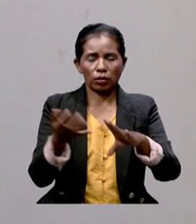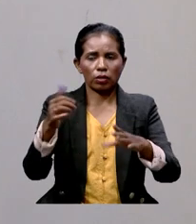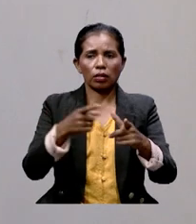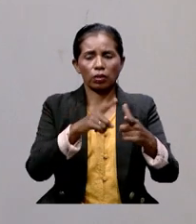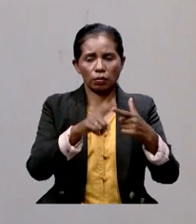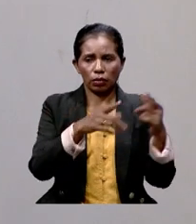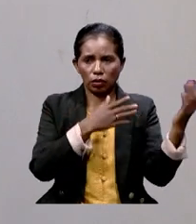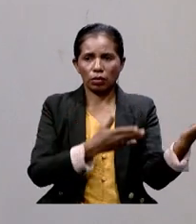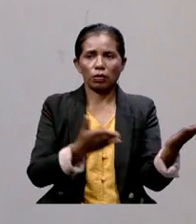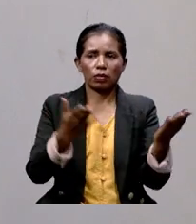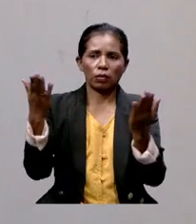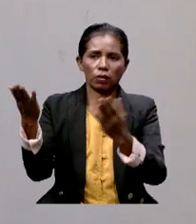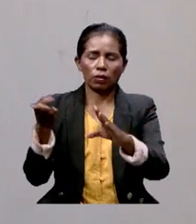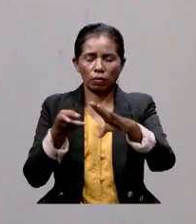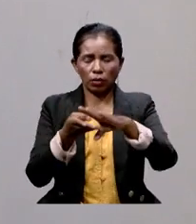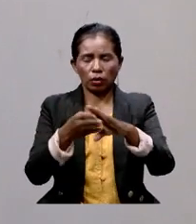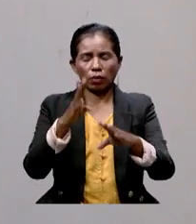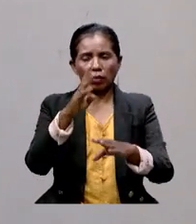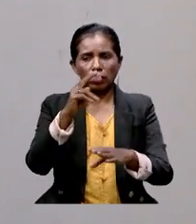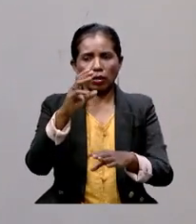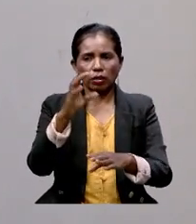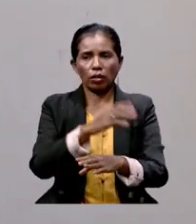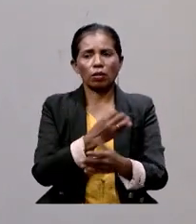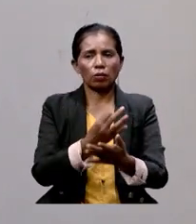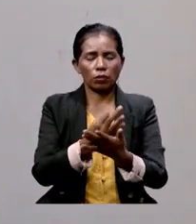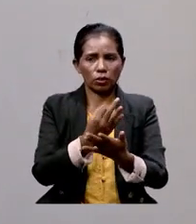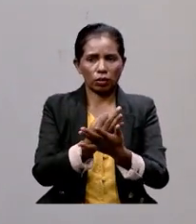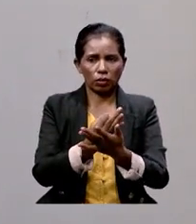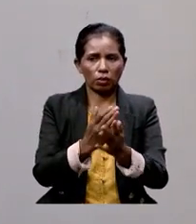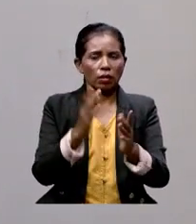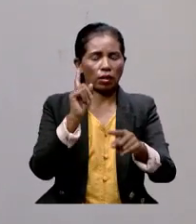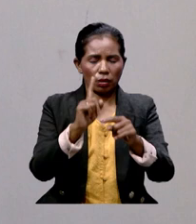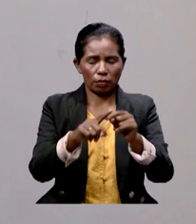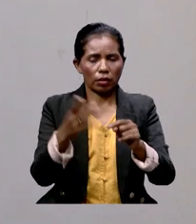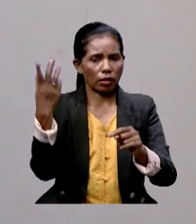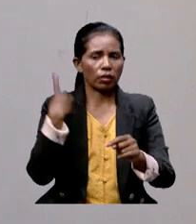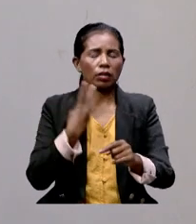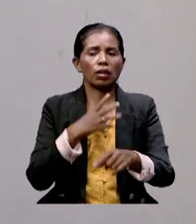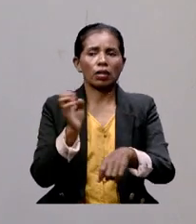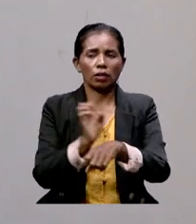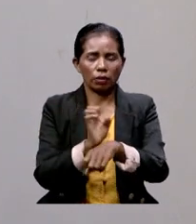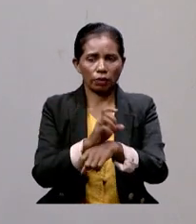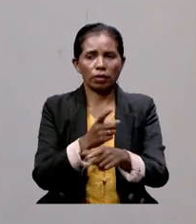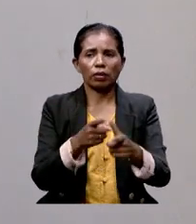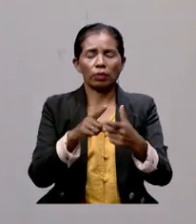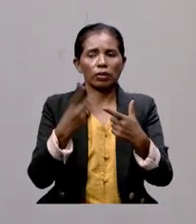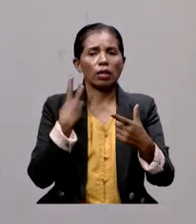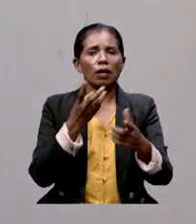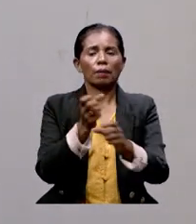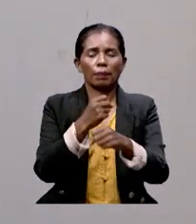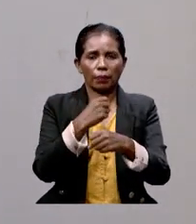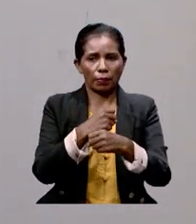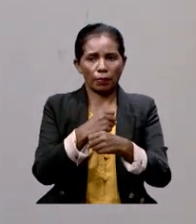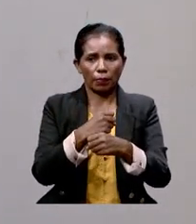mamãe até me falei para o banco central para os falsos nela bele circula e tá na economia. Medida terceira, uma amigalo